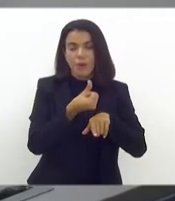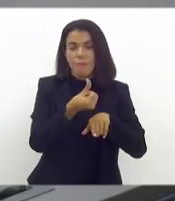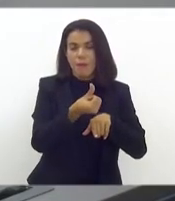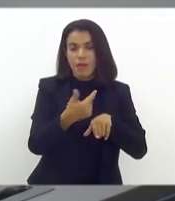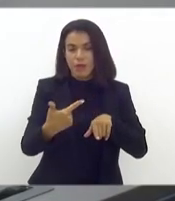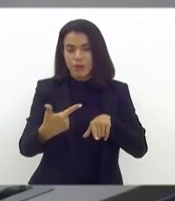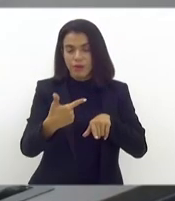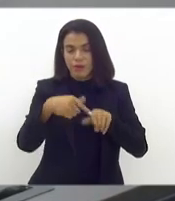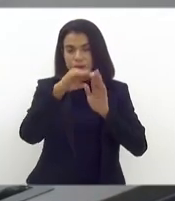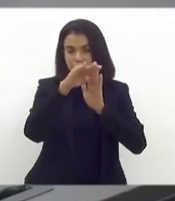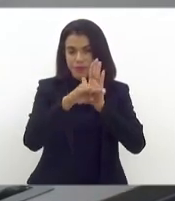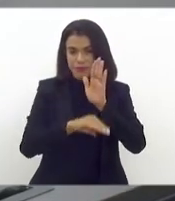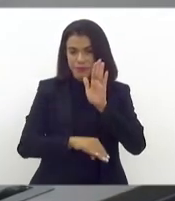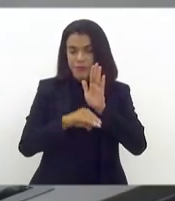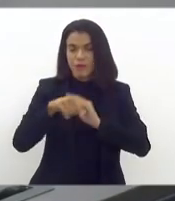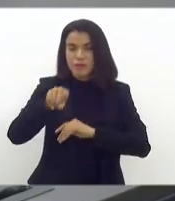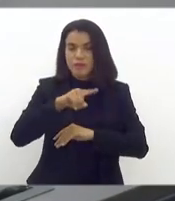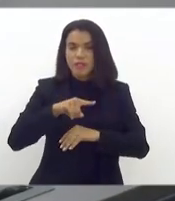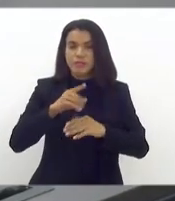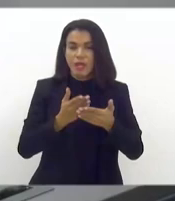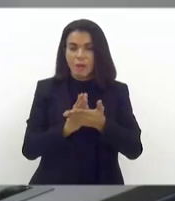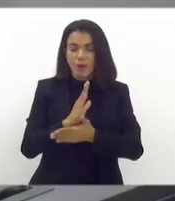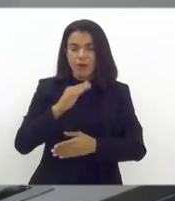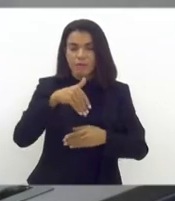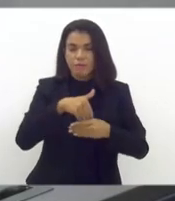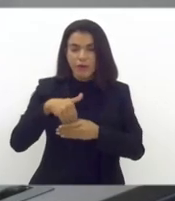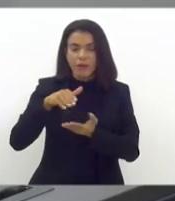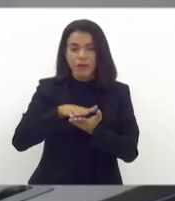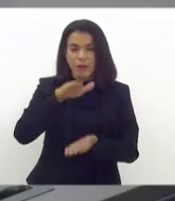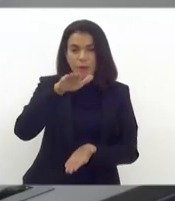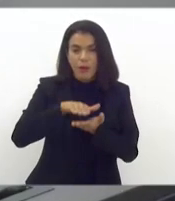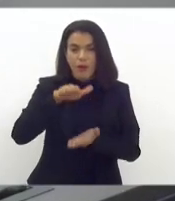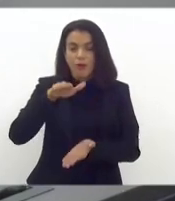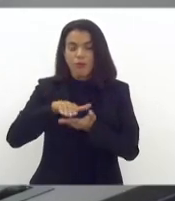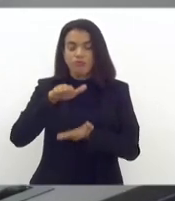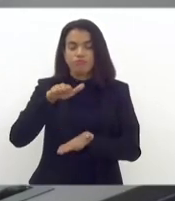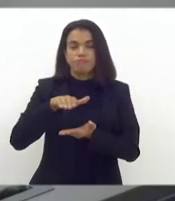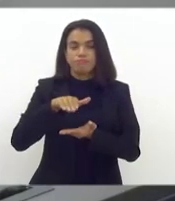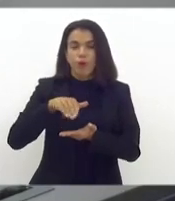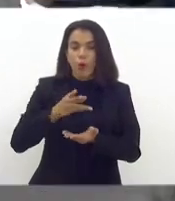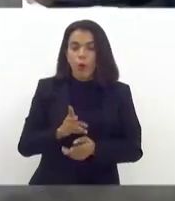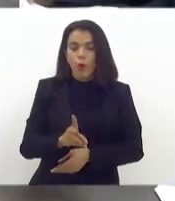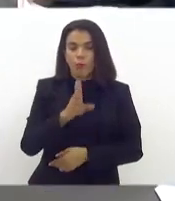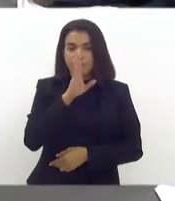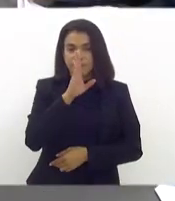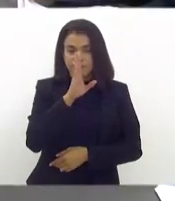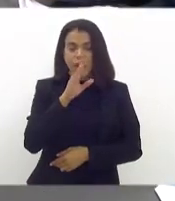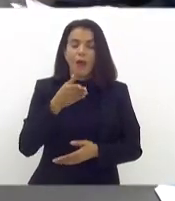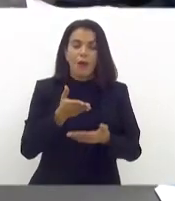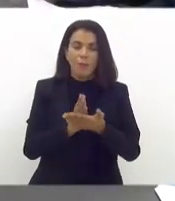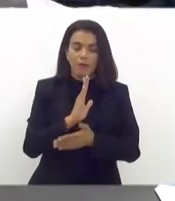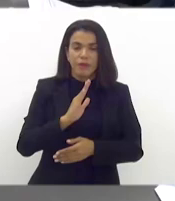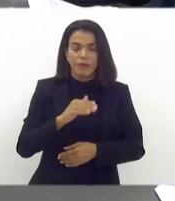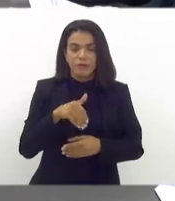62 da pauta. Senhores que aprovam a votação em bloco dos referidos projetos, permaneçam como estão. Aprovada a votação em